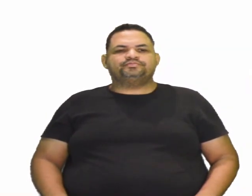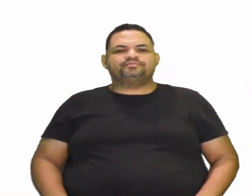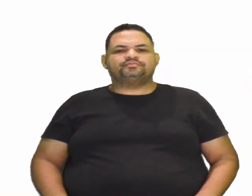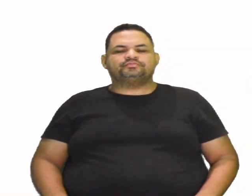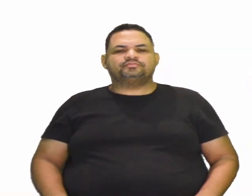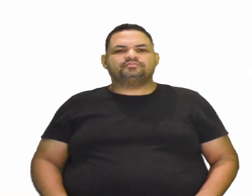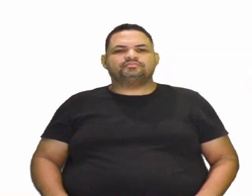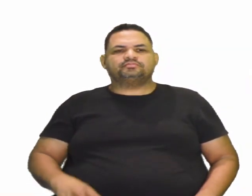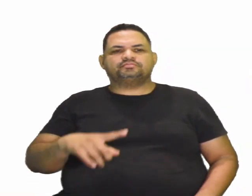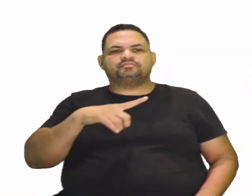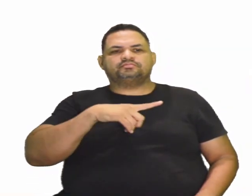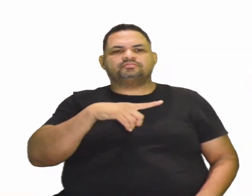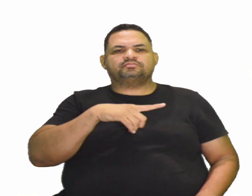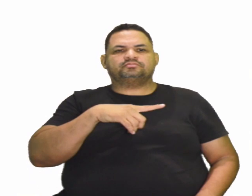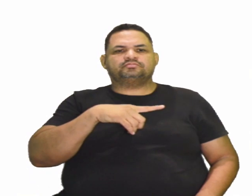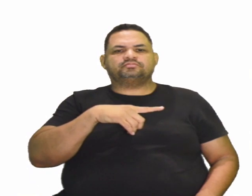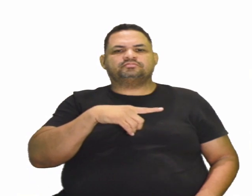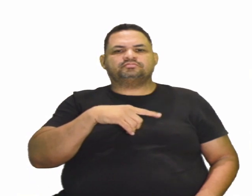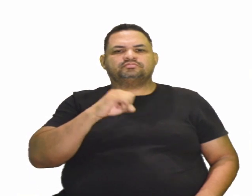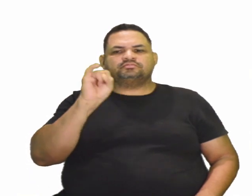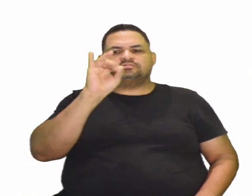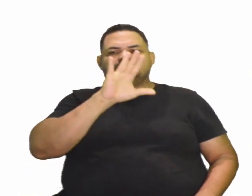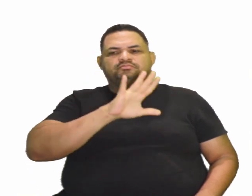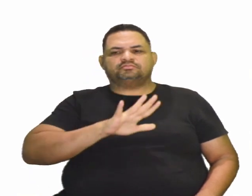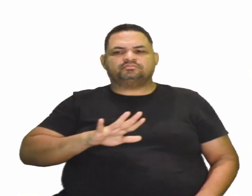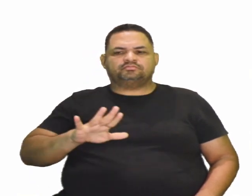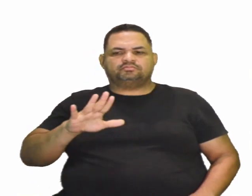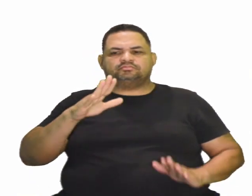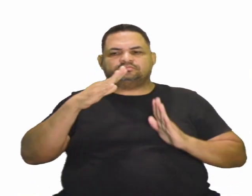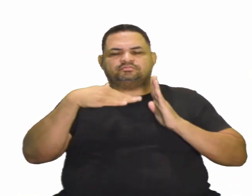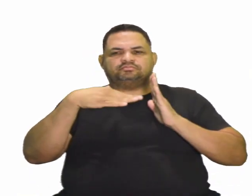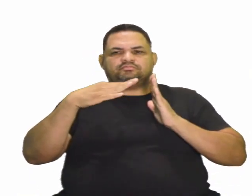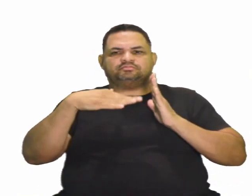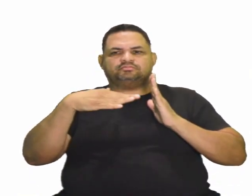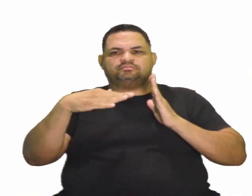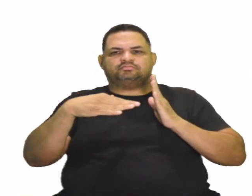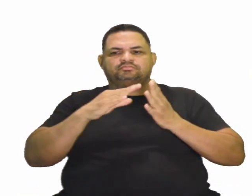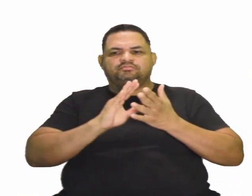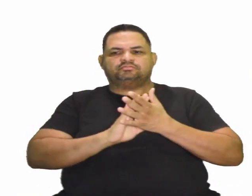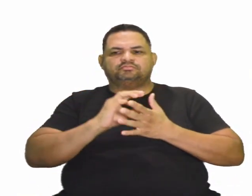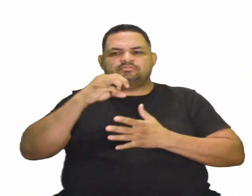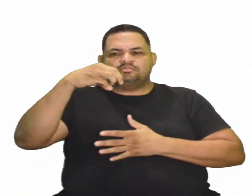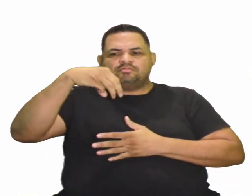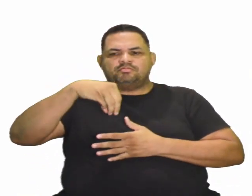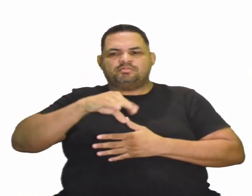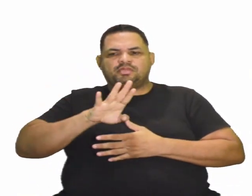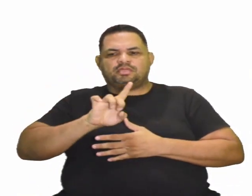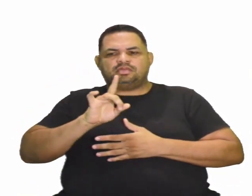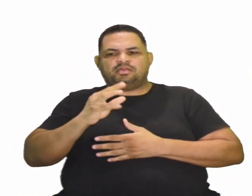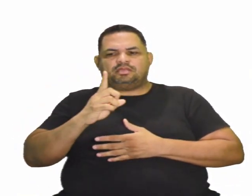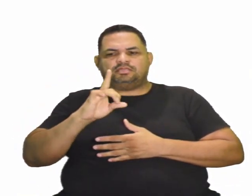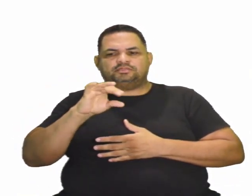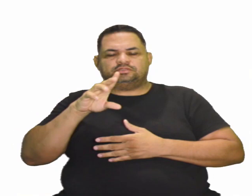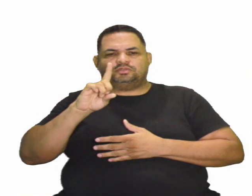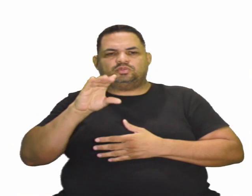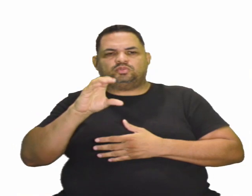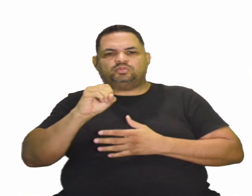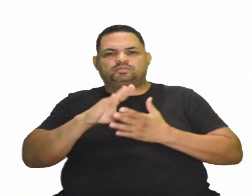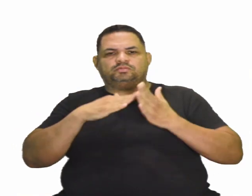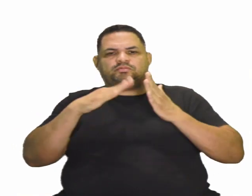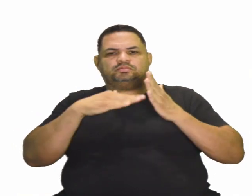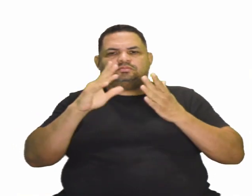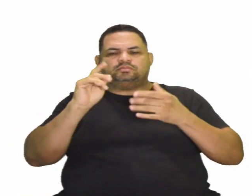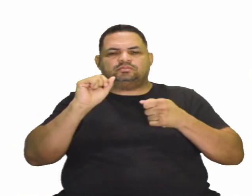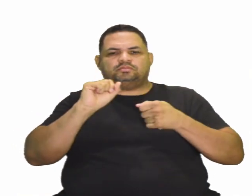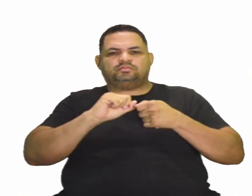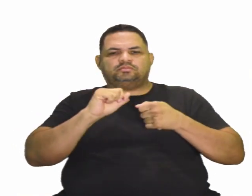Temos aqui uma imagem, né, da obra de Michelangelo, que foi uma pintura realizada